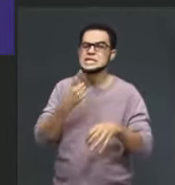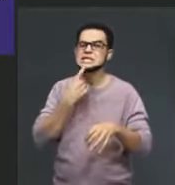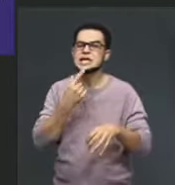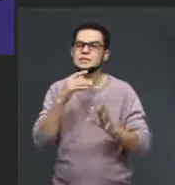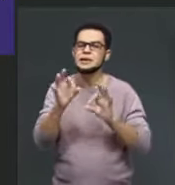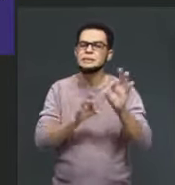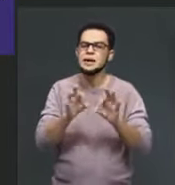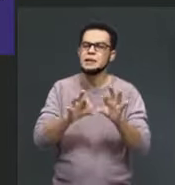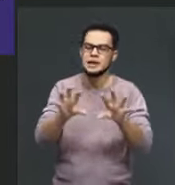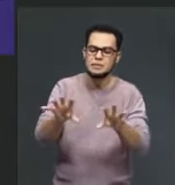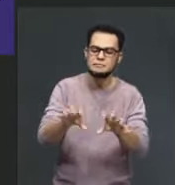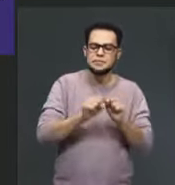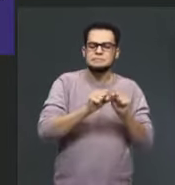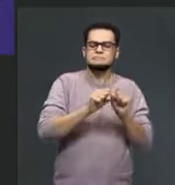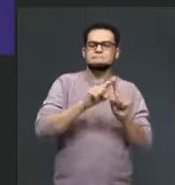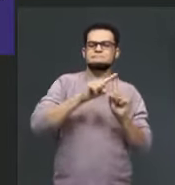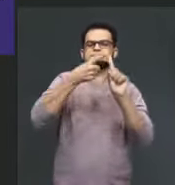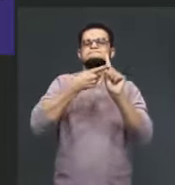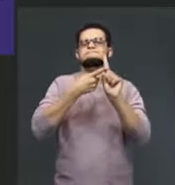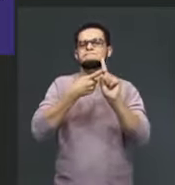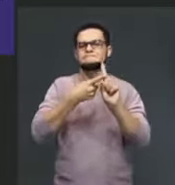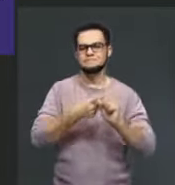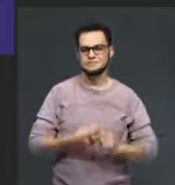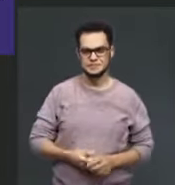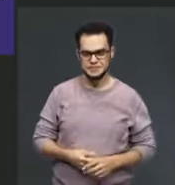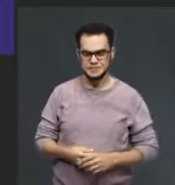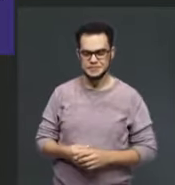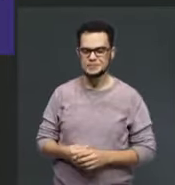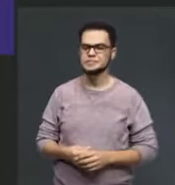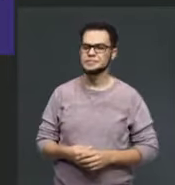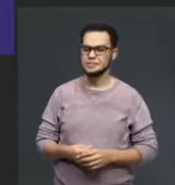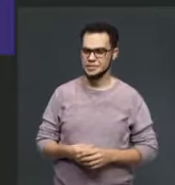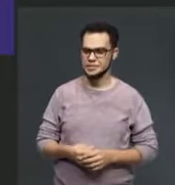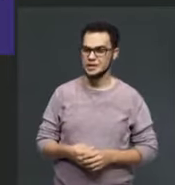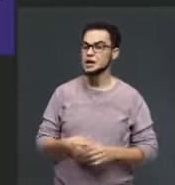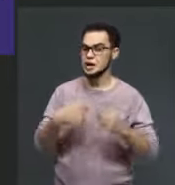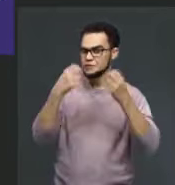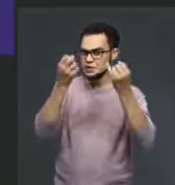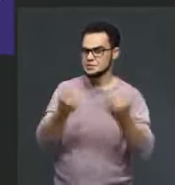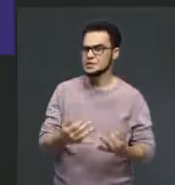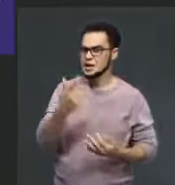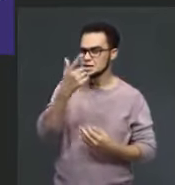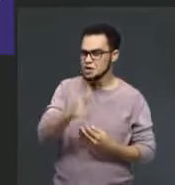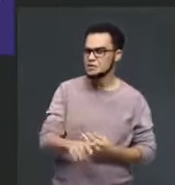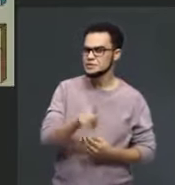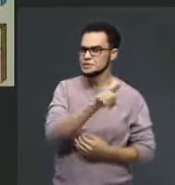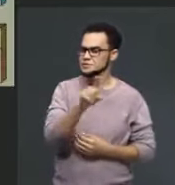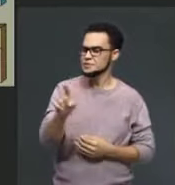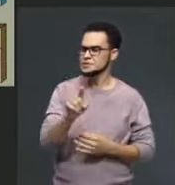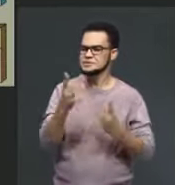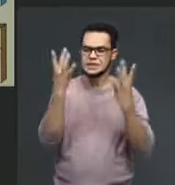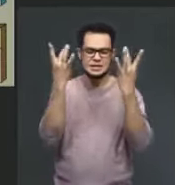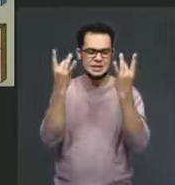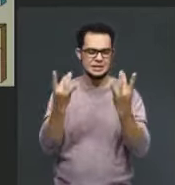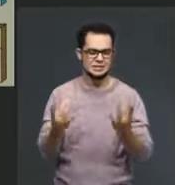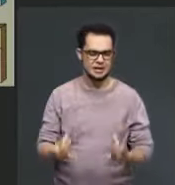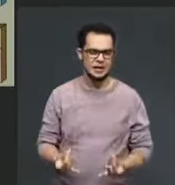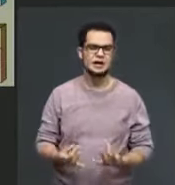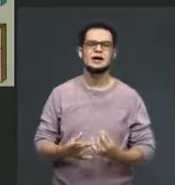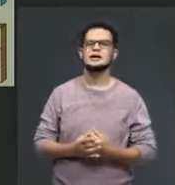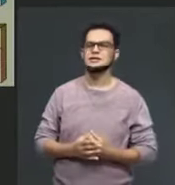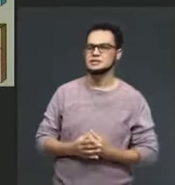embrião, que é a fase, então, final. Vou explicar novamente para vocês, com mais detalhes agora,